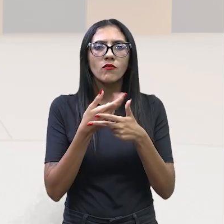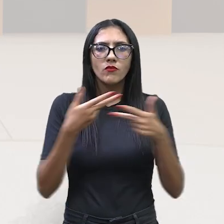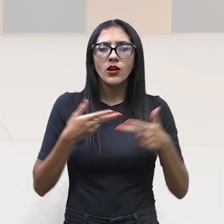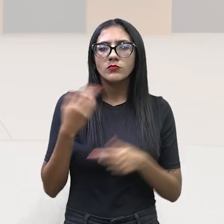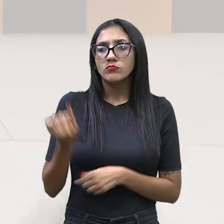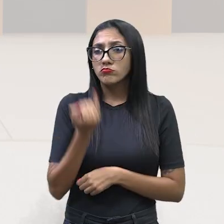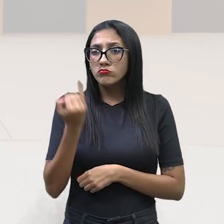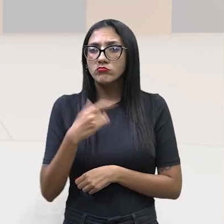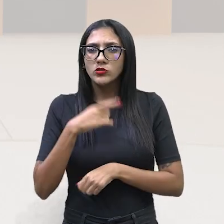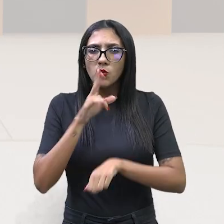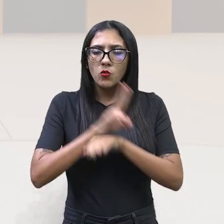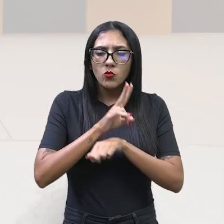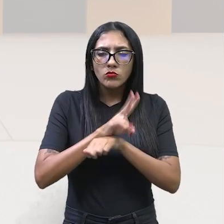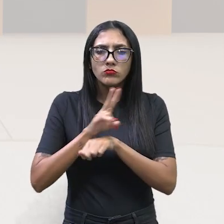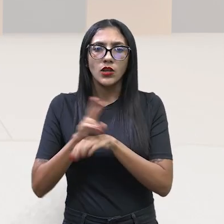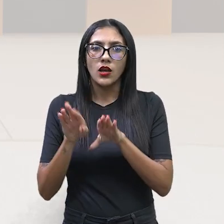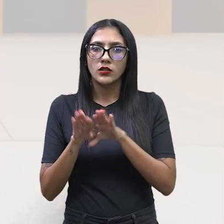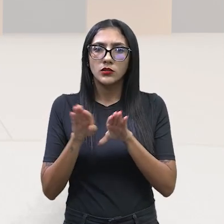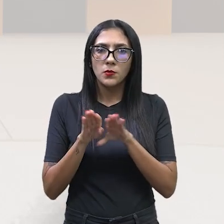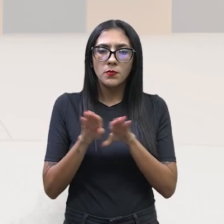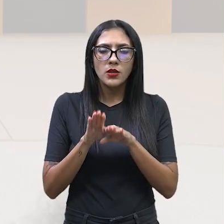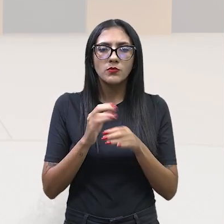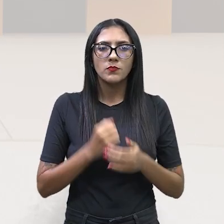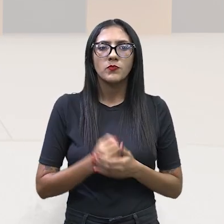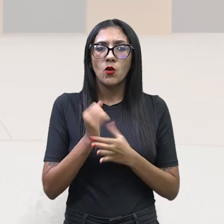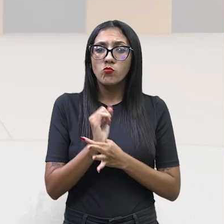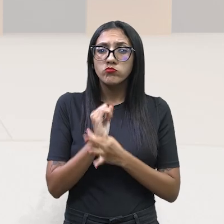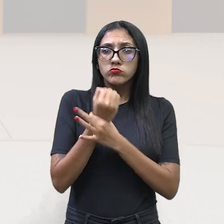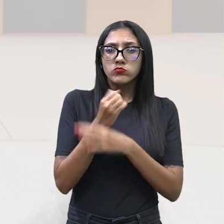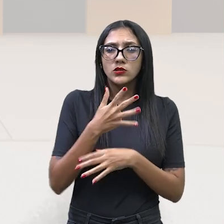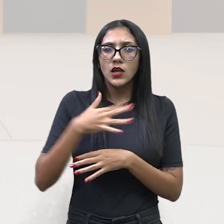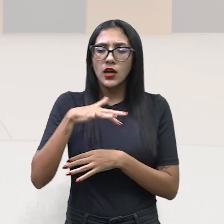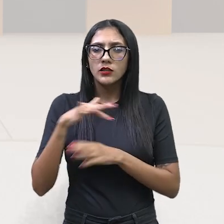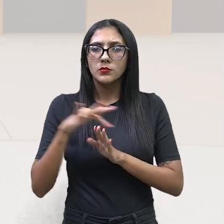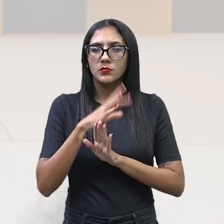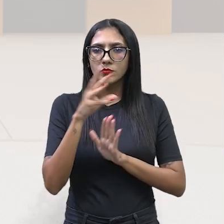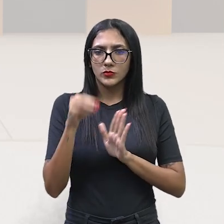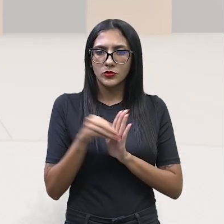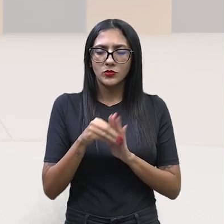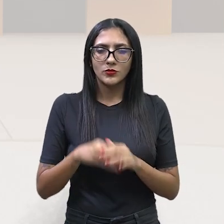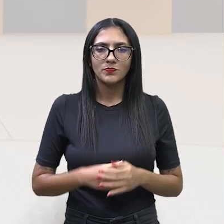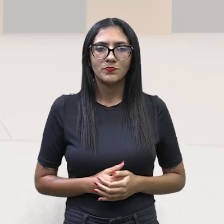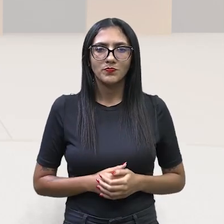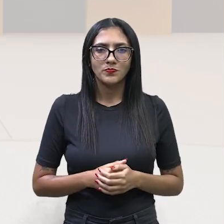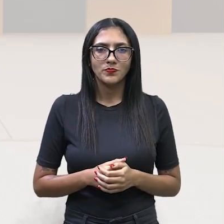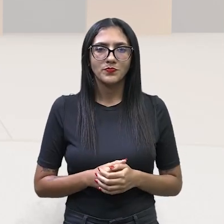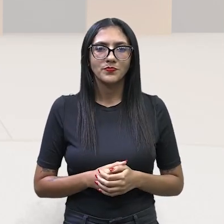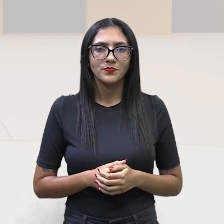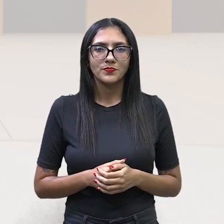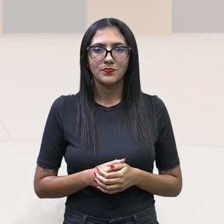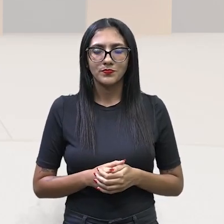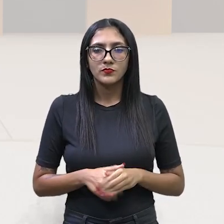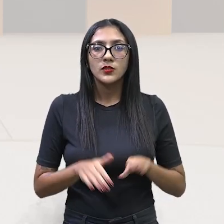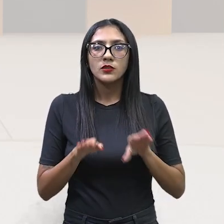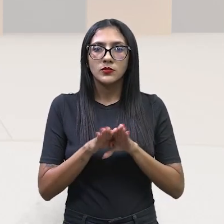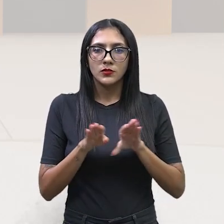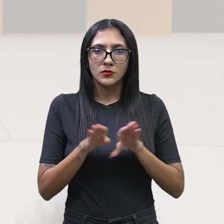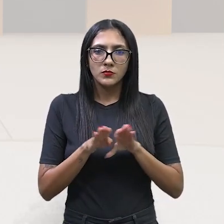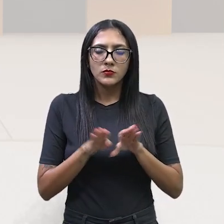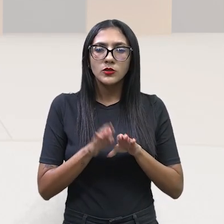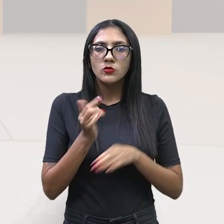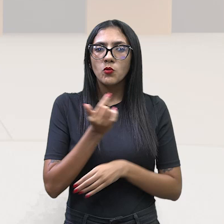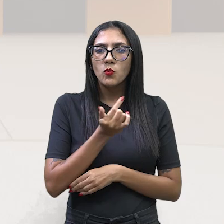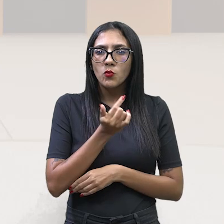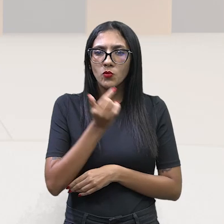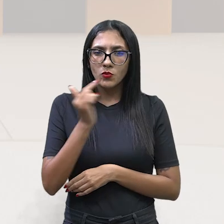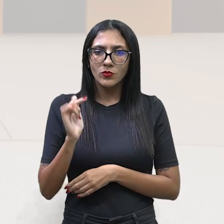para monitorar e proteger a biodiversidade da Amazônia, mas não se esgota por aqui. Tem ainda mais aí